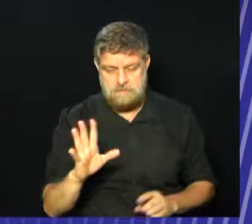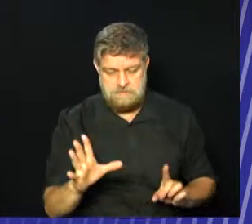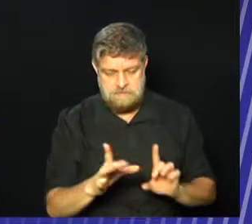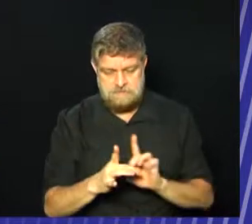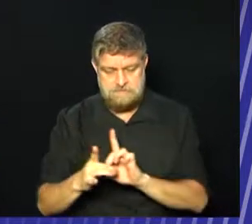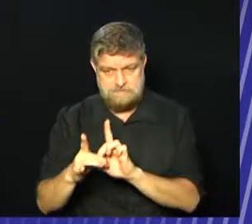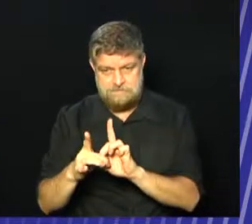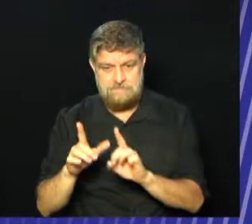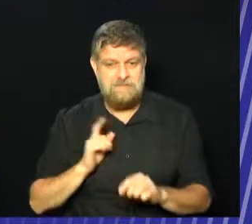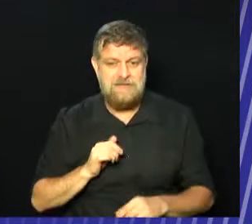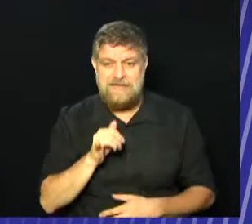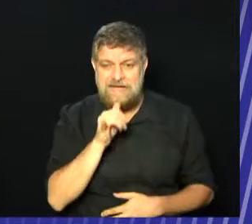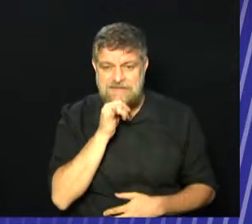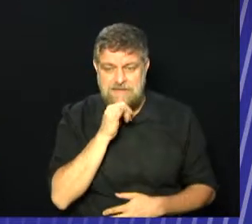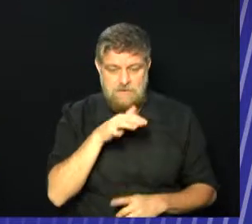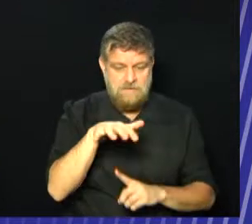foi